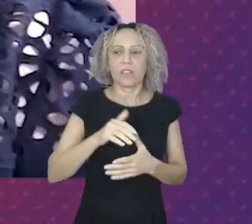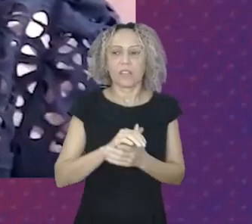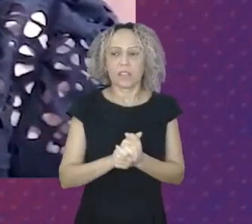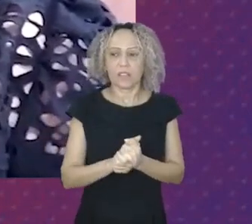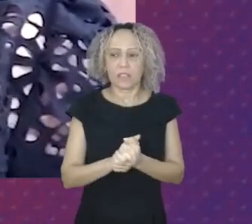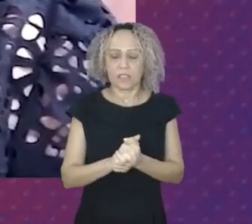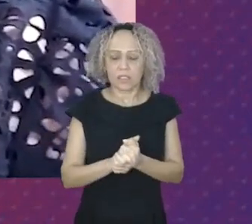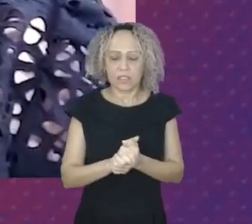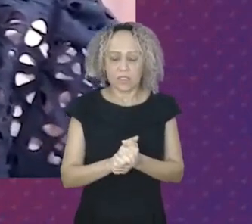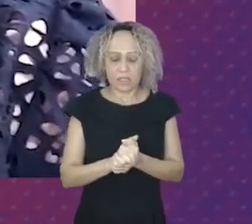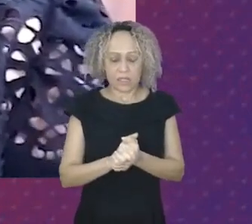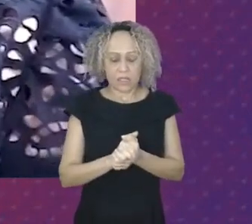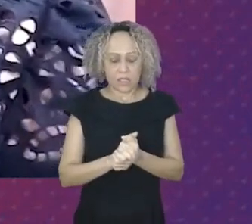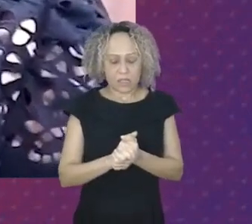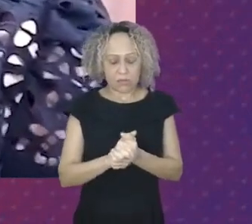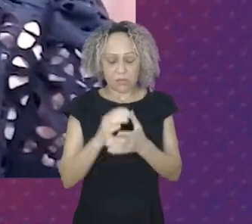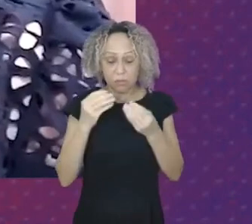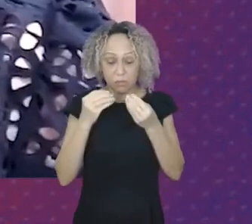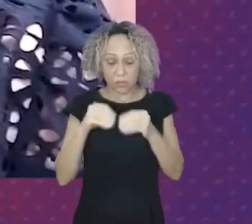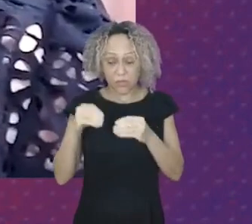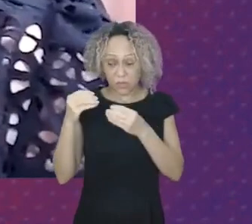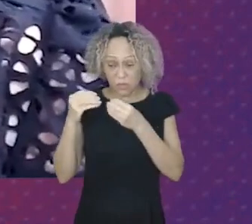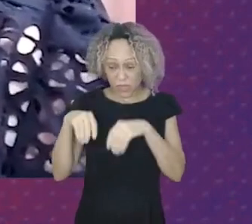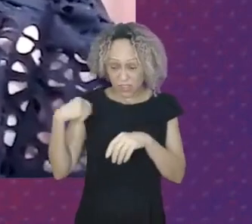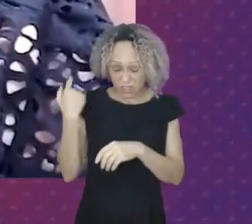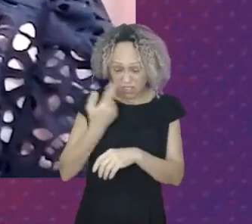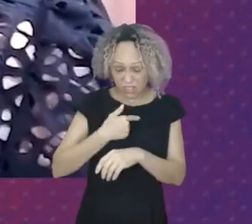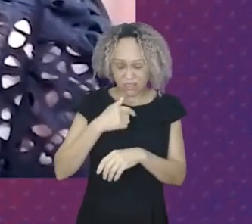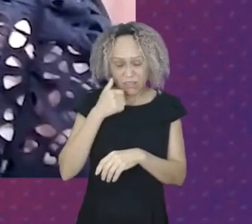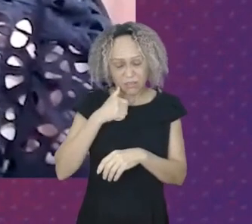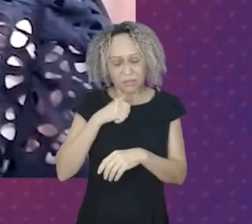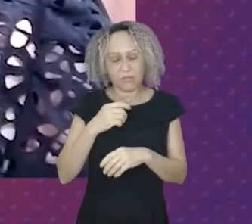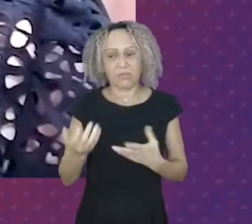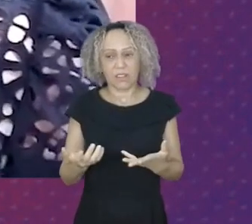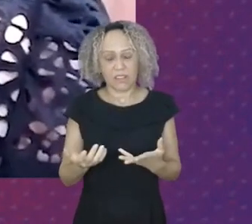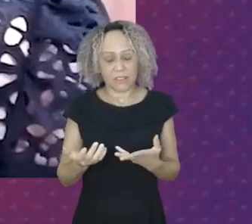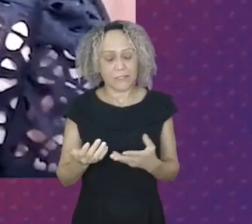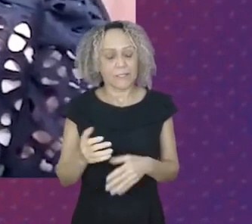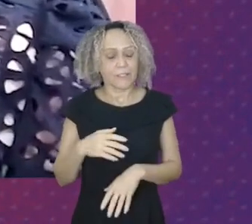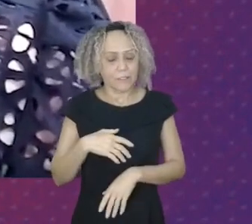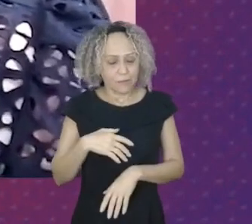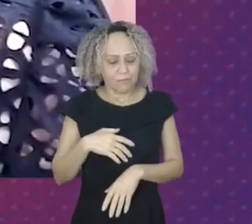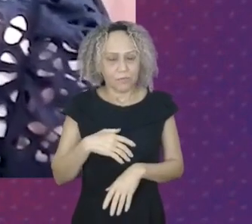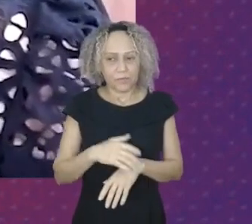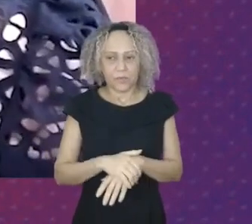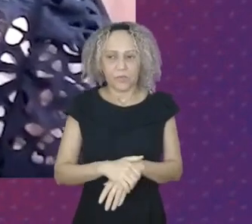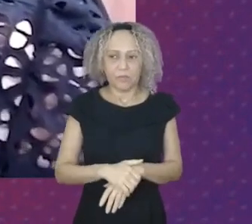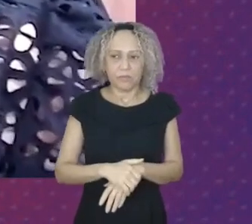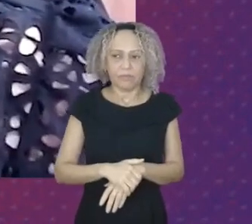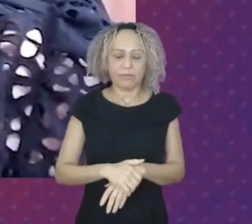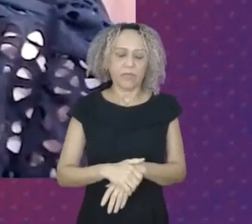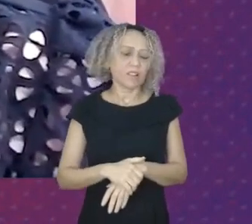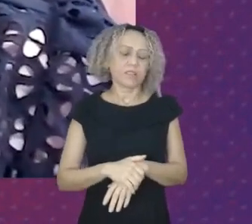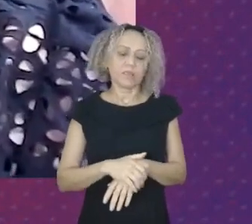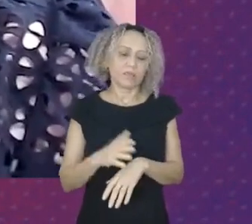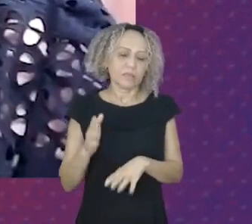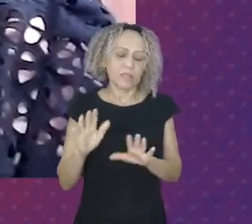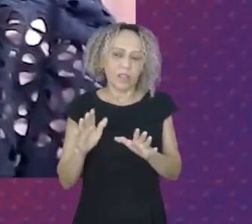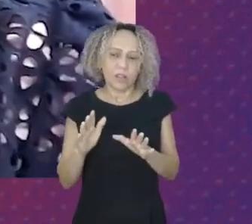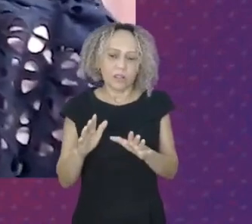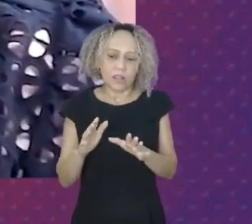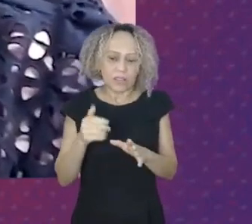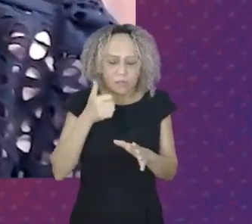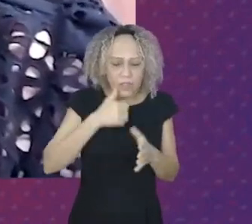nos oferta, né, enquanto mulher, já participei também desse programa, no período que eu fui vereadora,